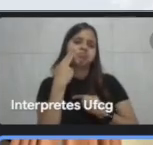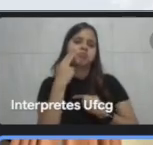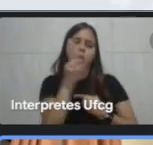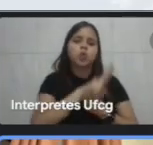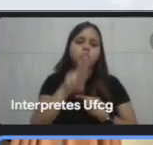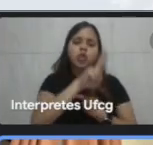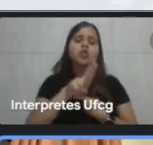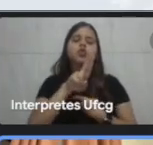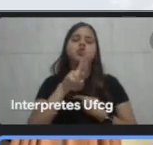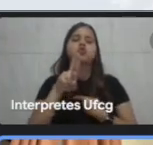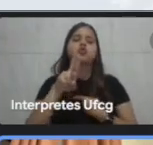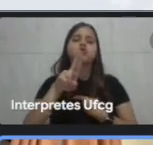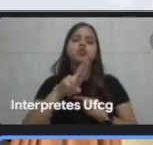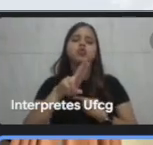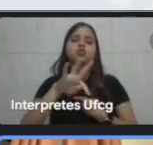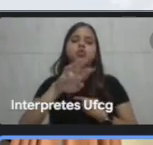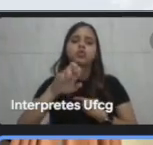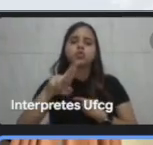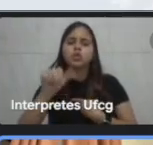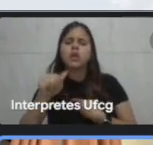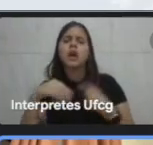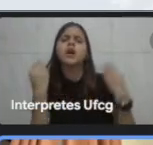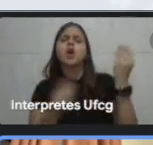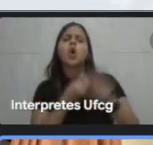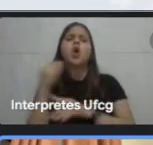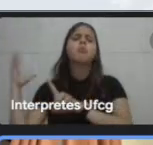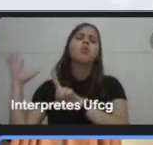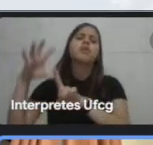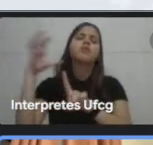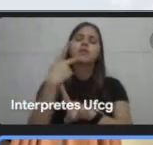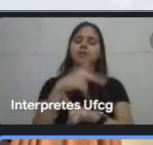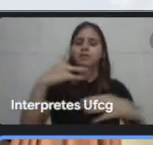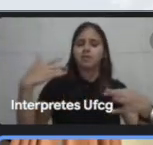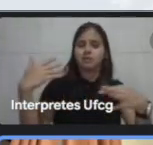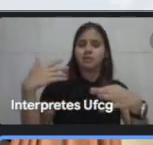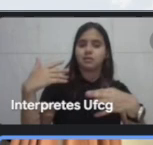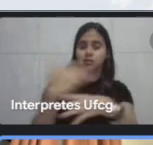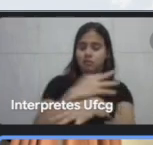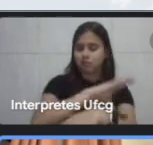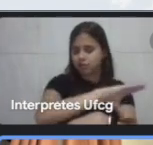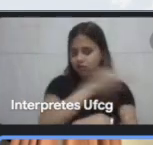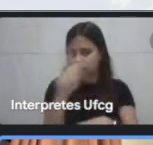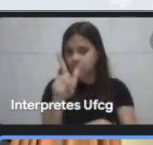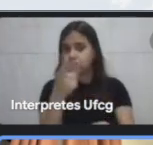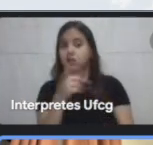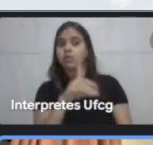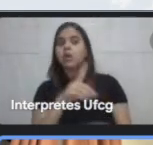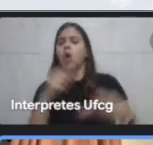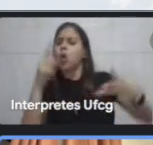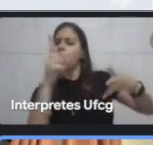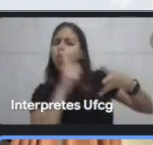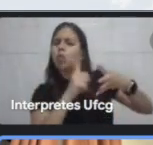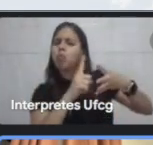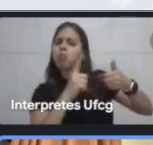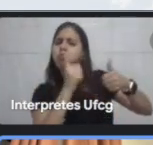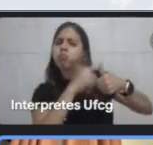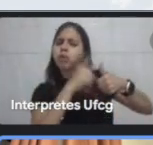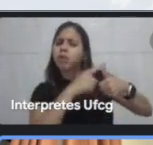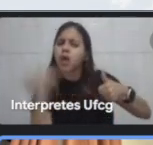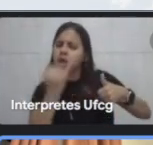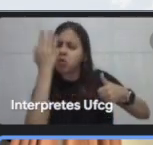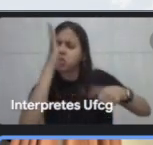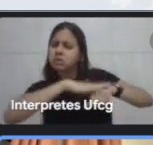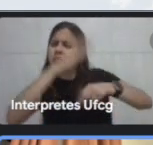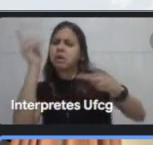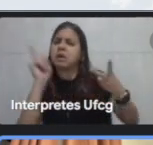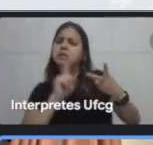terra, o quanto elas influenciam em Campina Grande. Então, será que a declividade realmente é um fator que influencia em Campina? Ou será que a acessibilidade é mais? Será que a proximidade